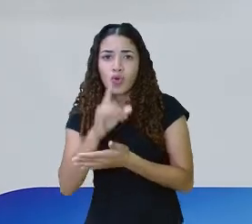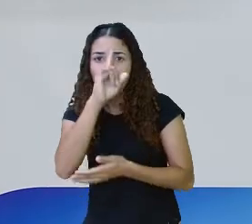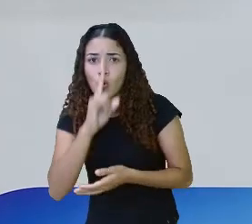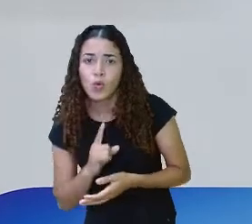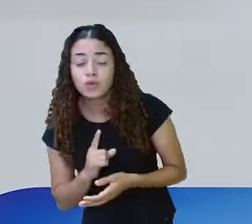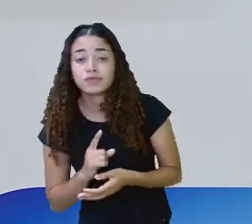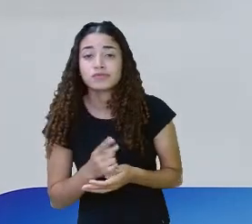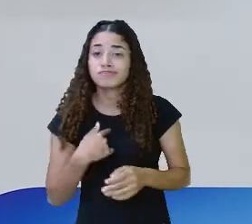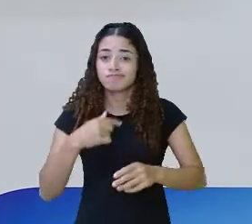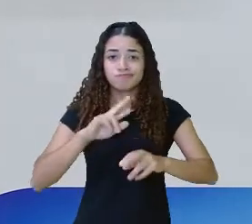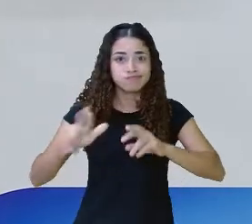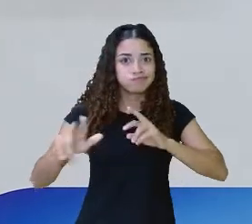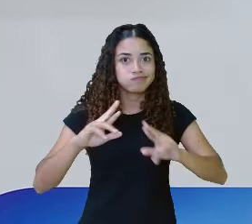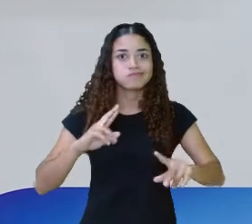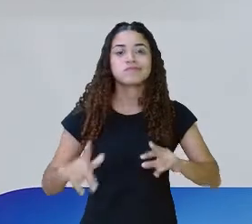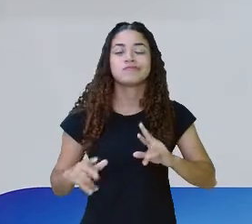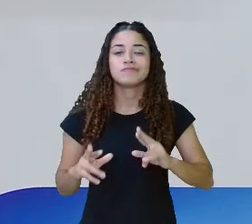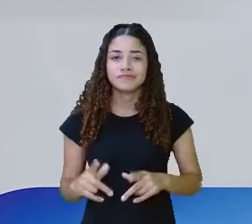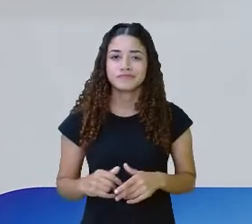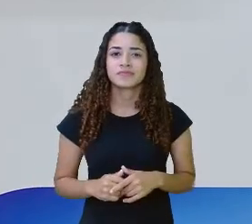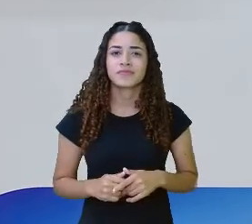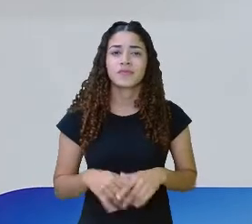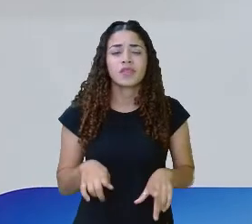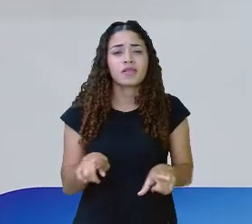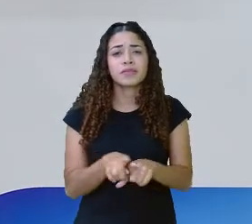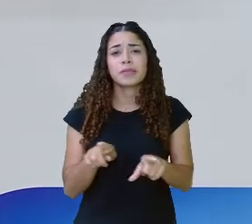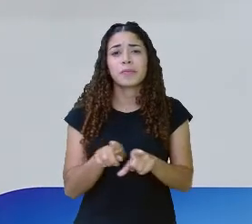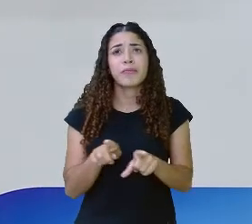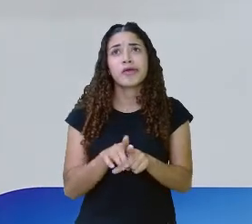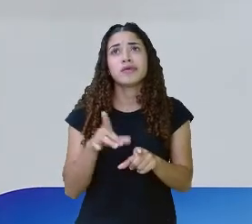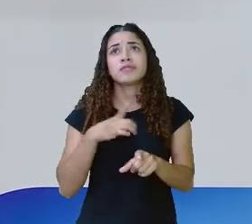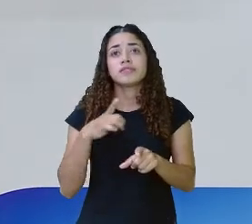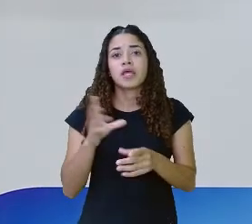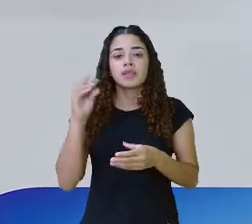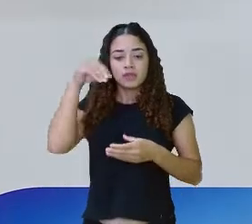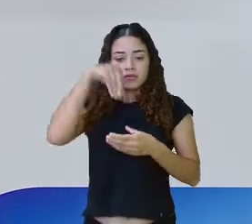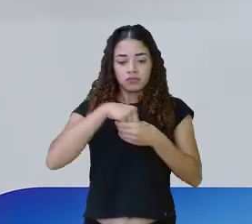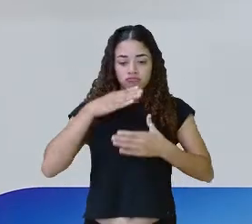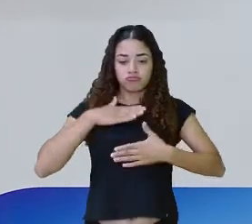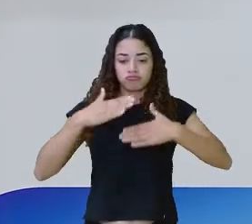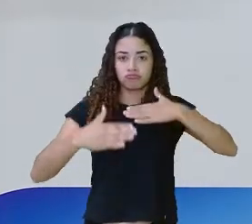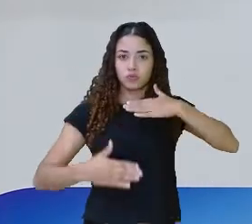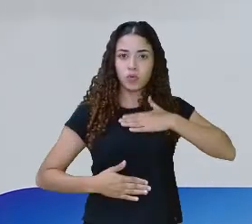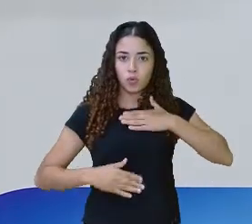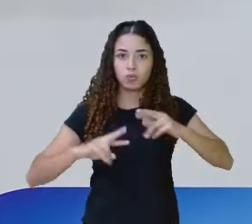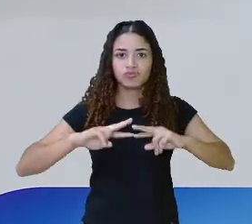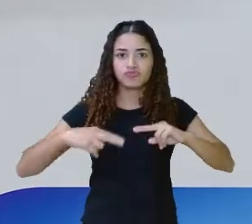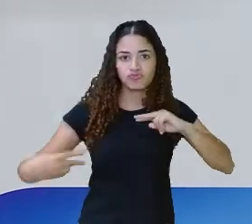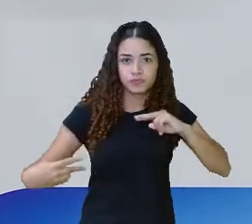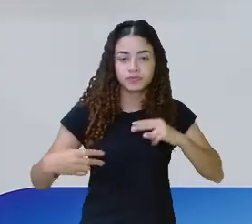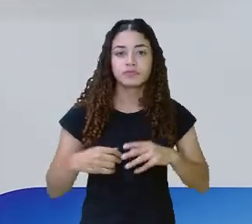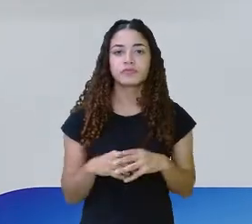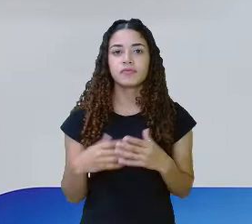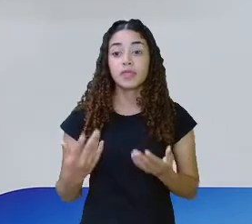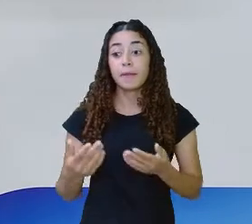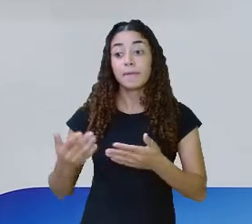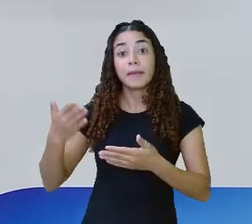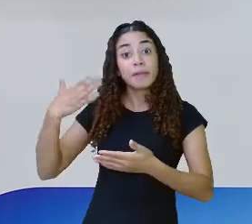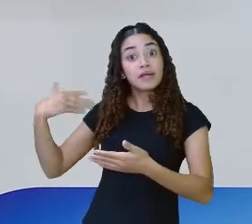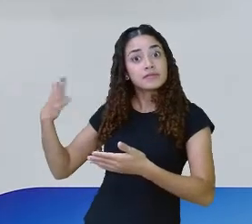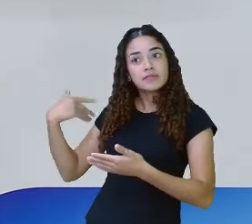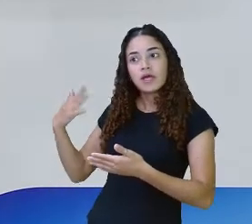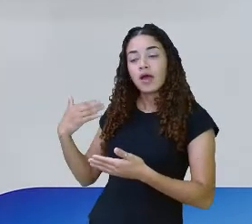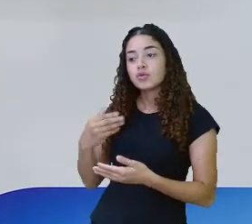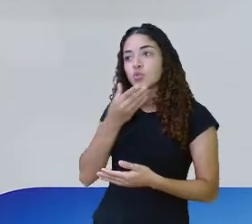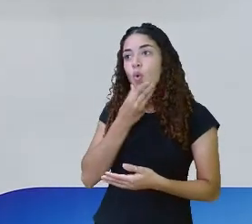aí, bem vistas, né? Fora as diferenças na nossa genética, mas naquela época, Darwin não tinha essas informações genéticas